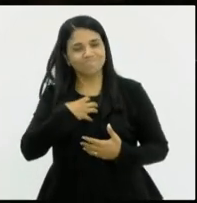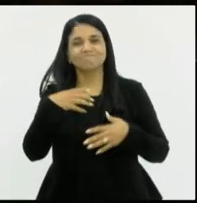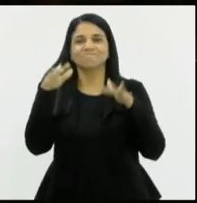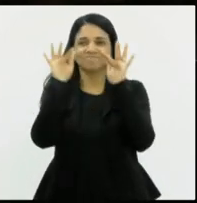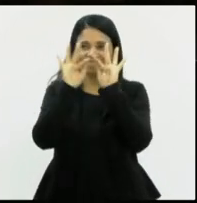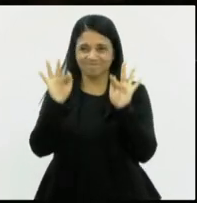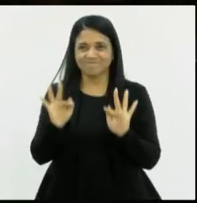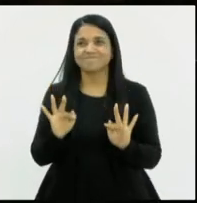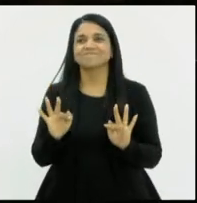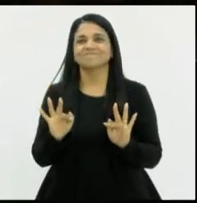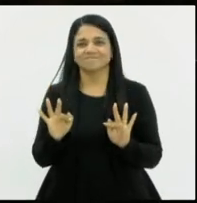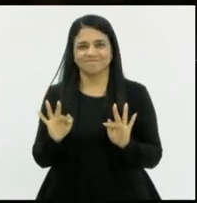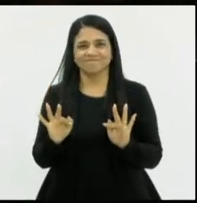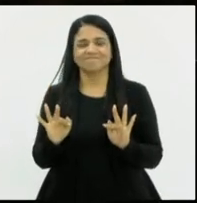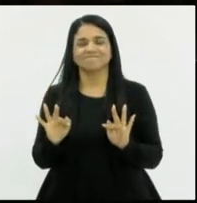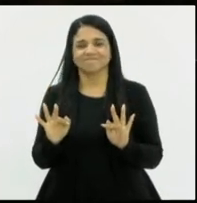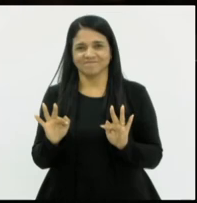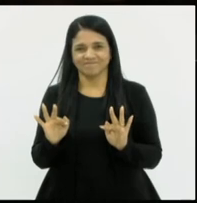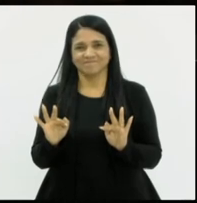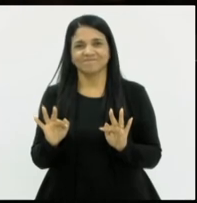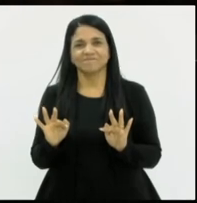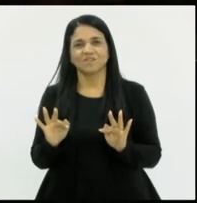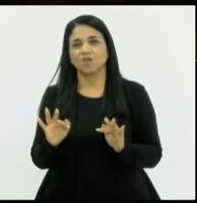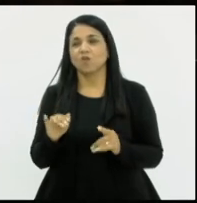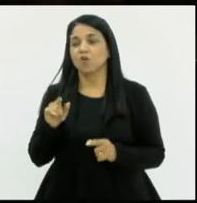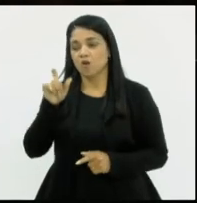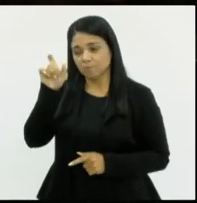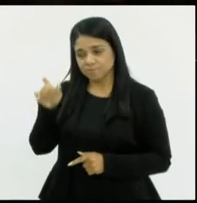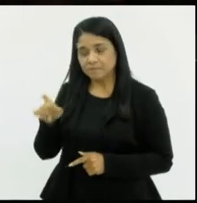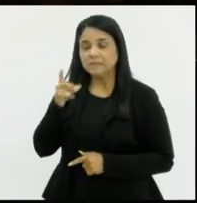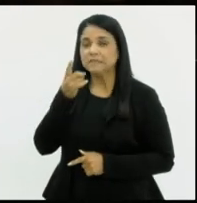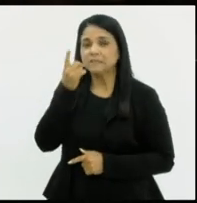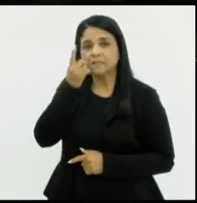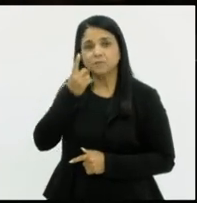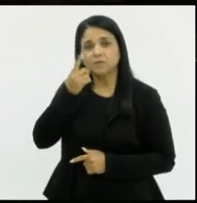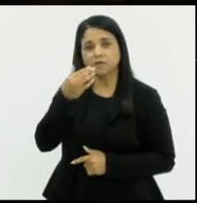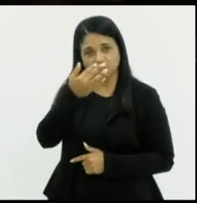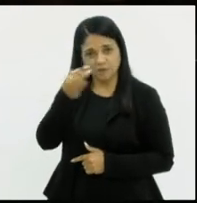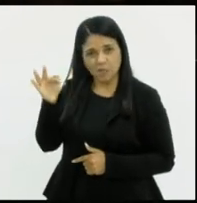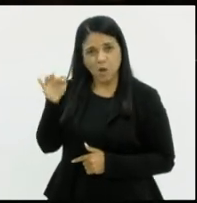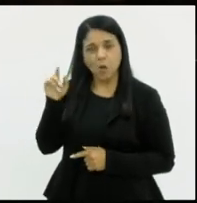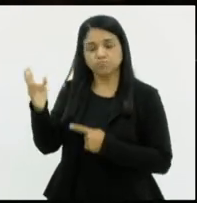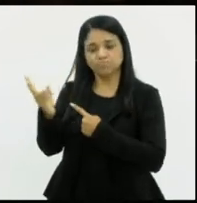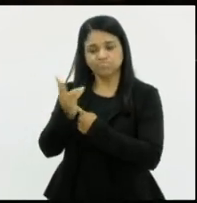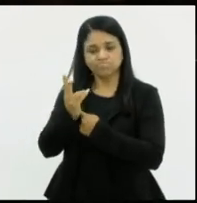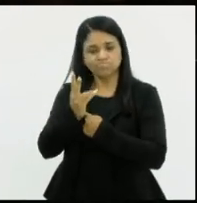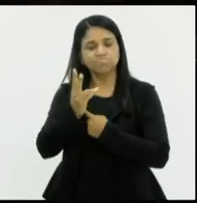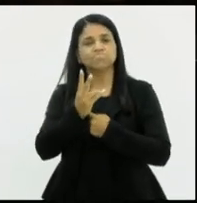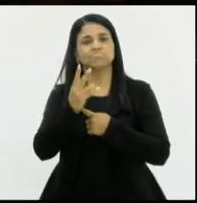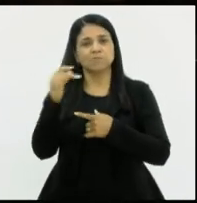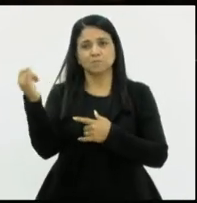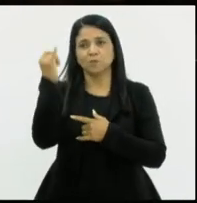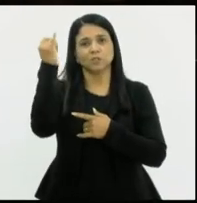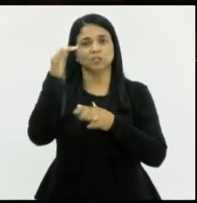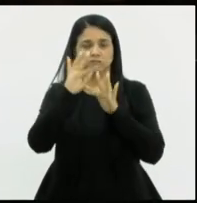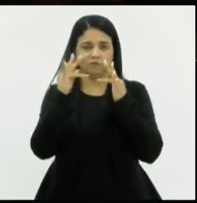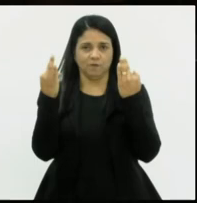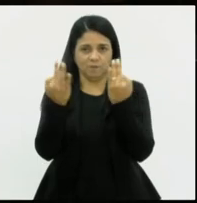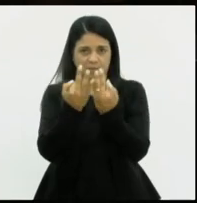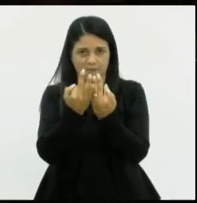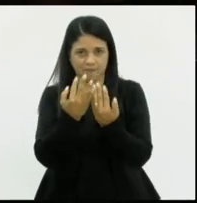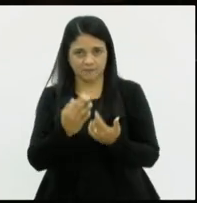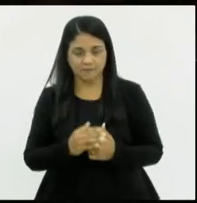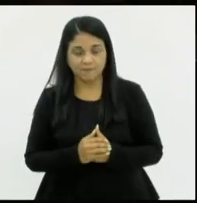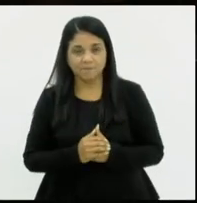Assim, vejo como o Chiquinho, né, deputado federal, ele preza pela família. Fico muito, muito, muito agradecida. Toda